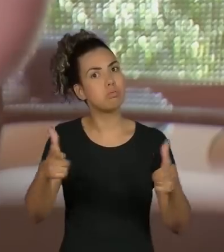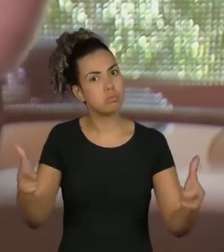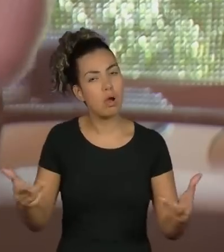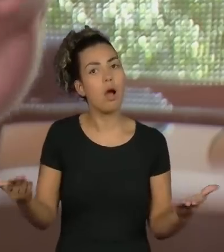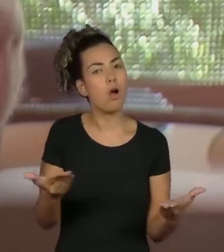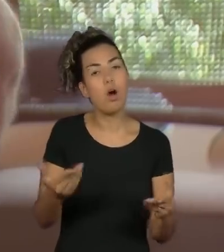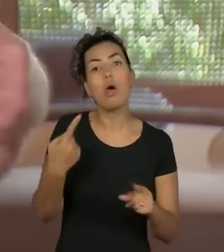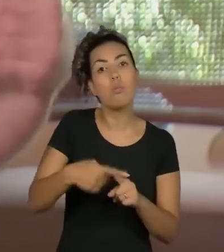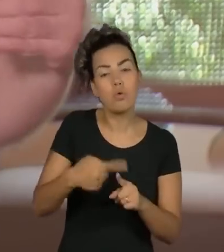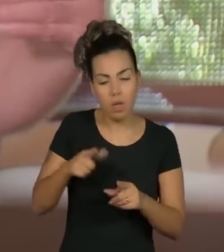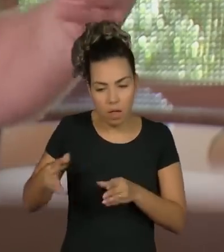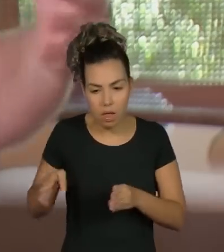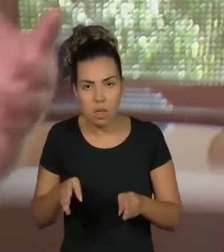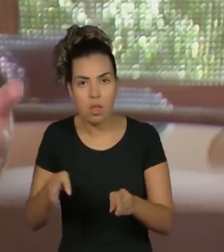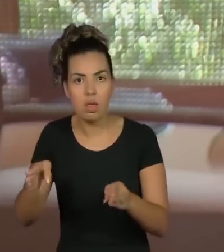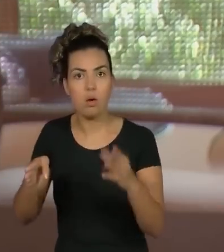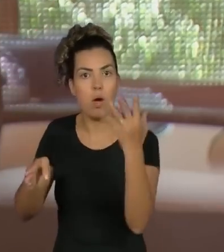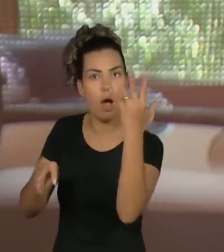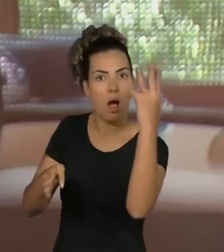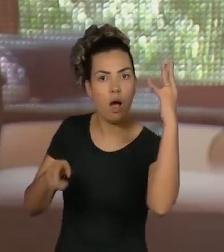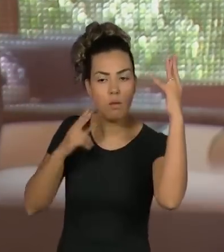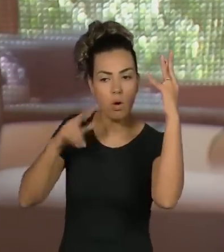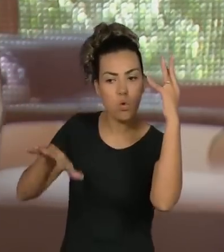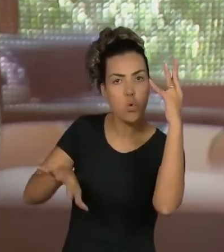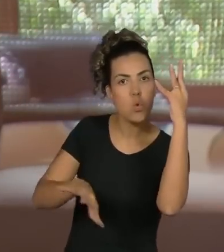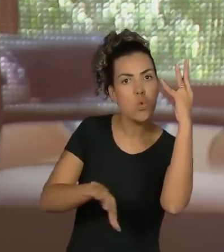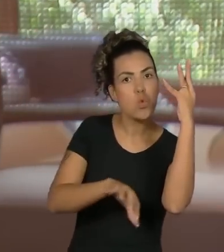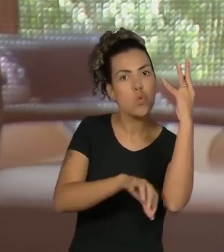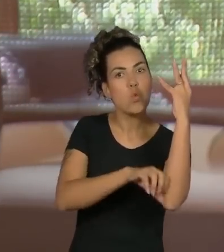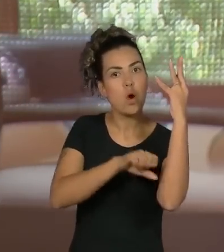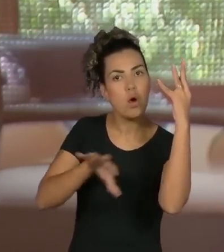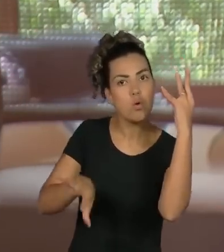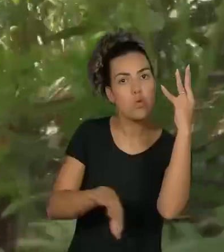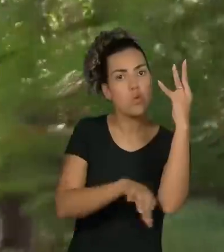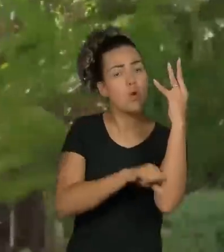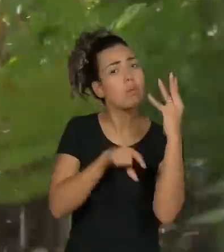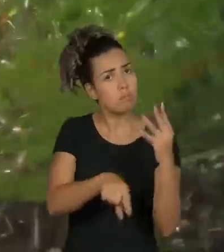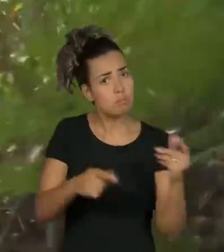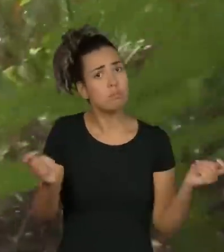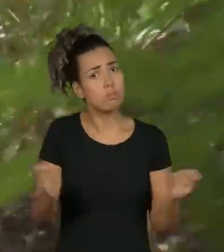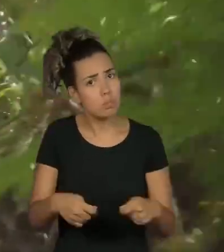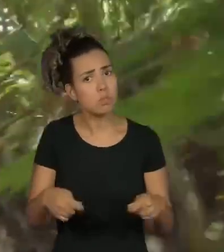madeira nativa que está sendo plantada. Então, esse câmbio também é possível.